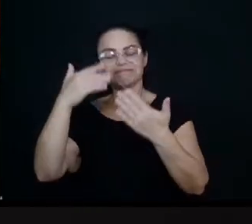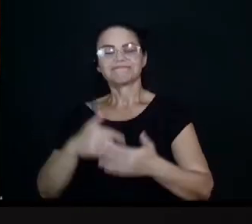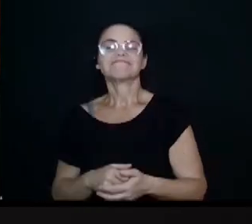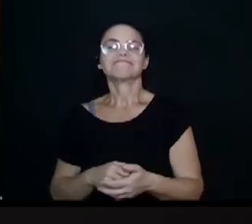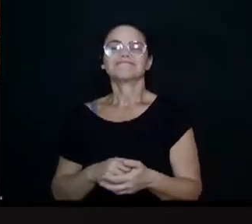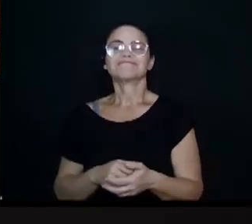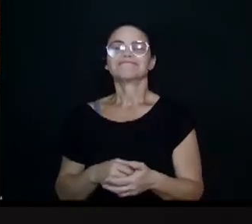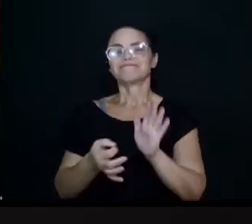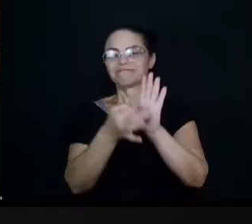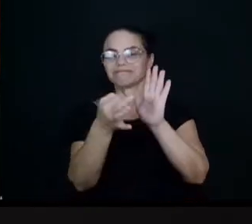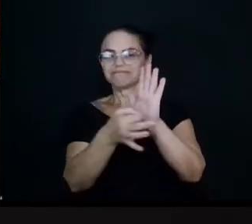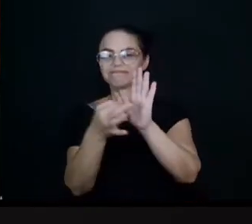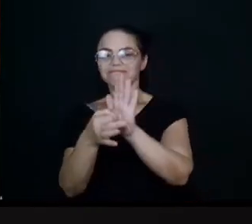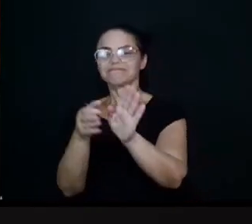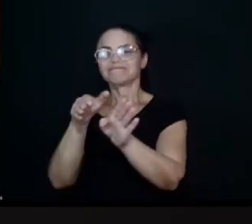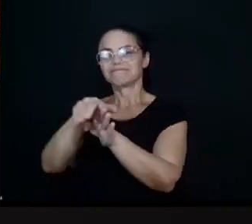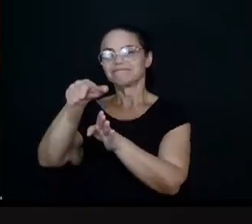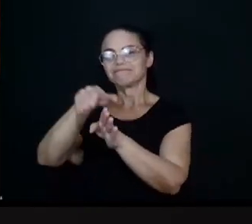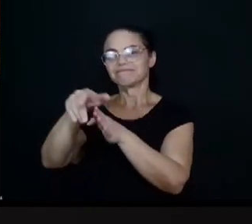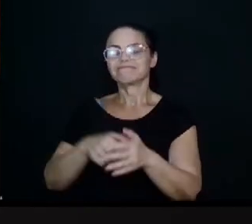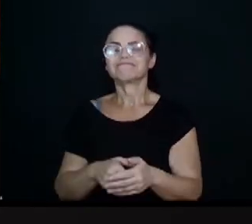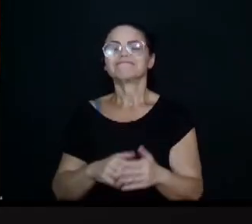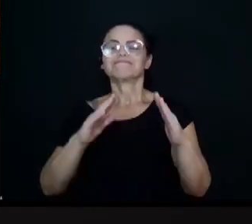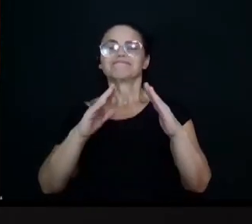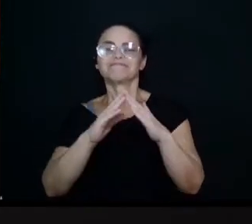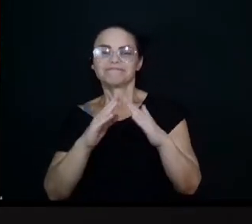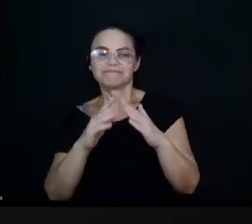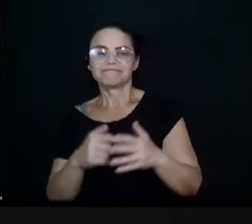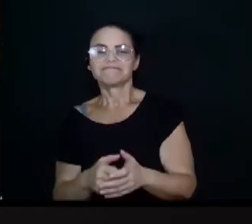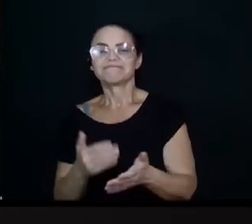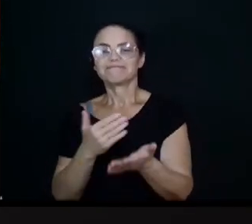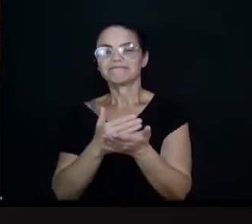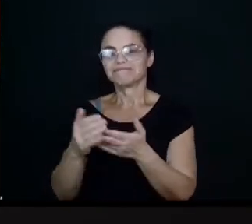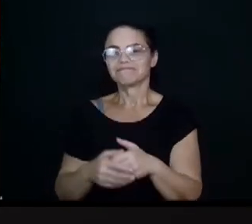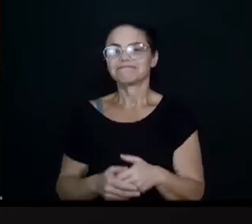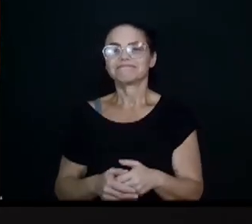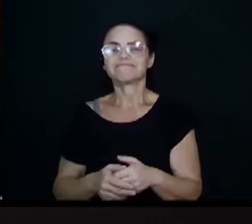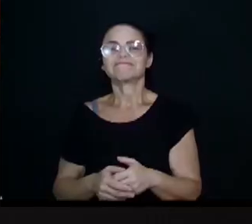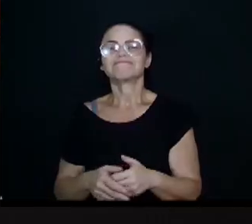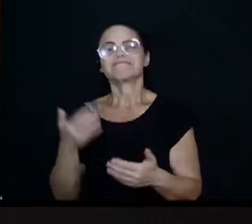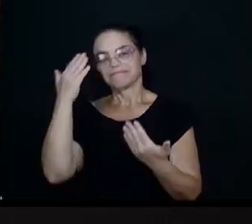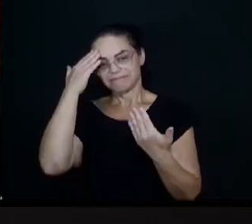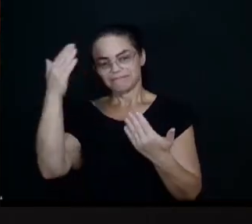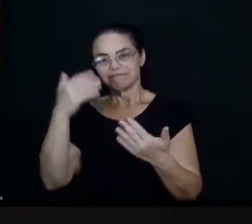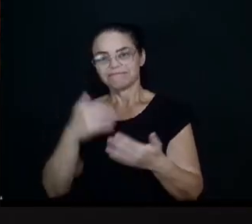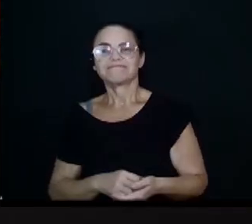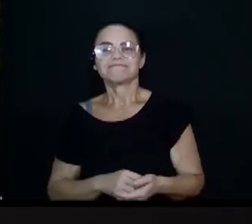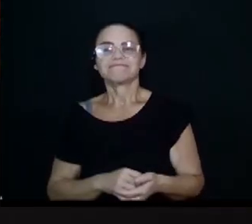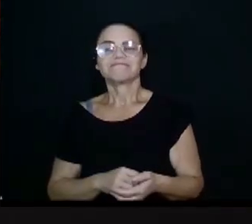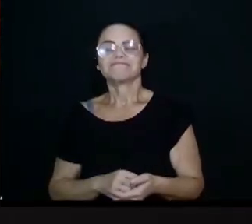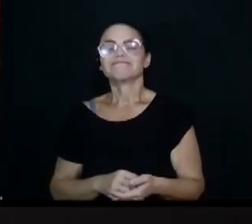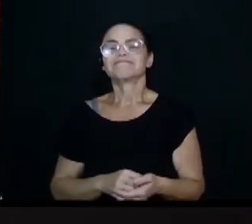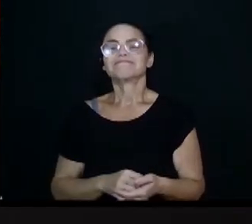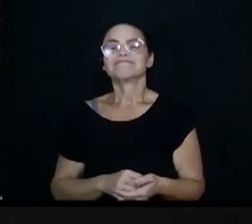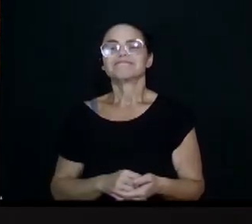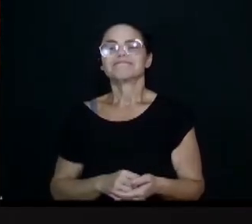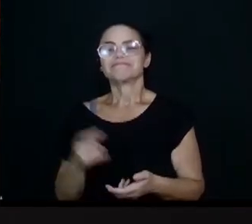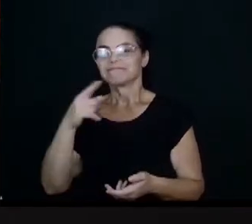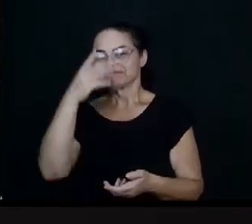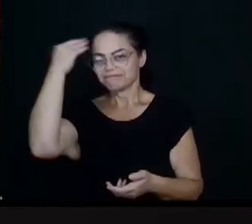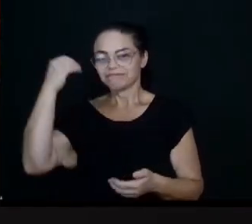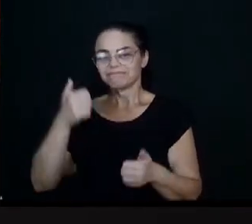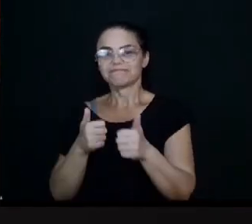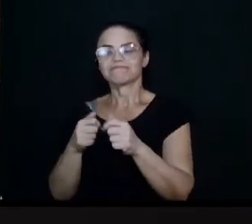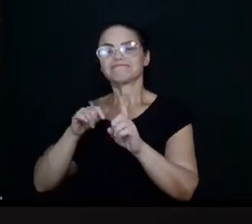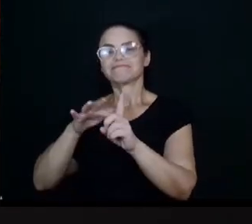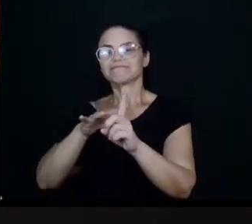essas orientações para o pessoal que está em casa, que vai começar essa vida universitária. Muito obrigado, viu? De nada. E pessoal, não se esqueça de nos seguir nas redes sociais,